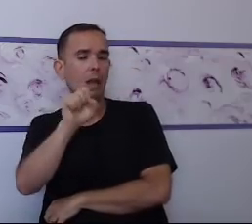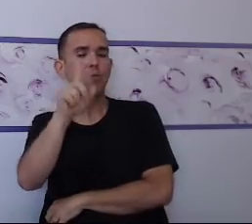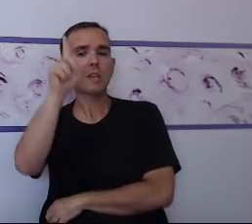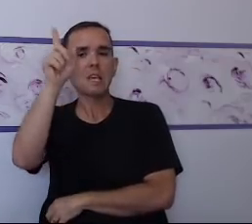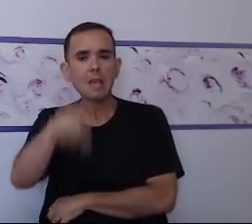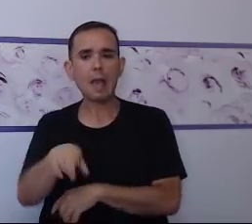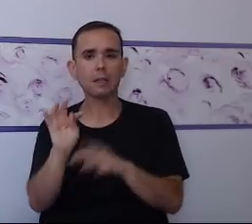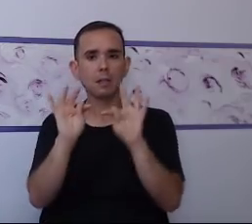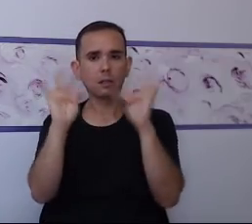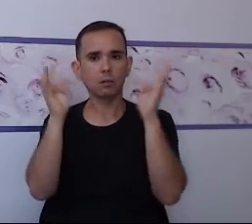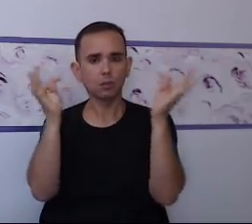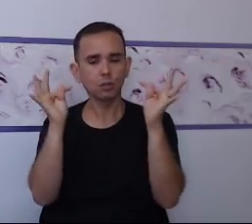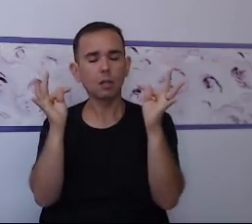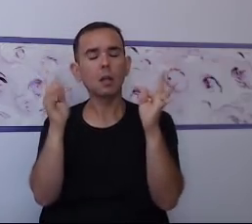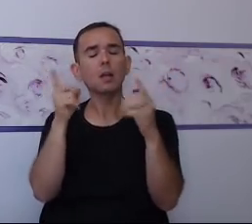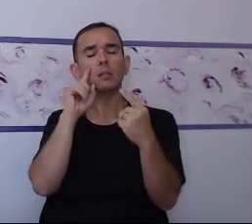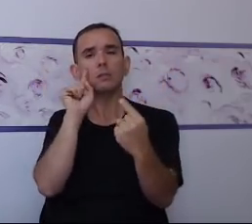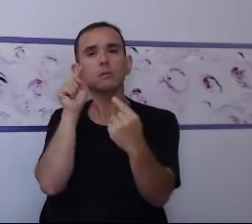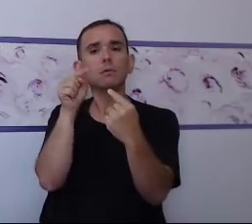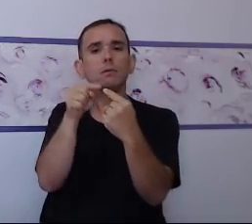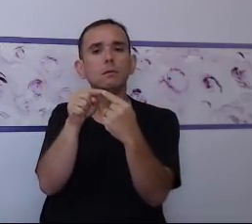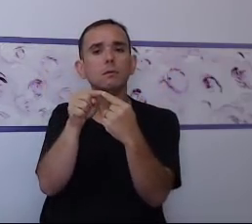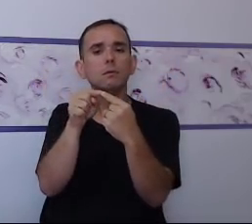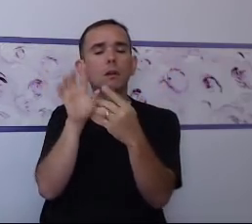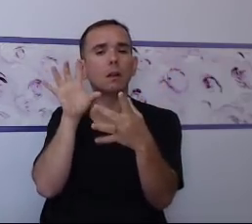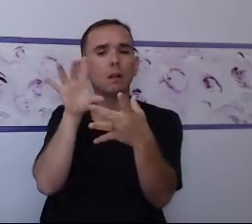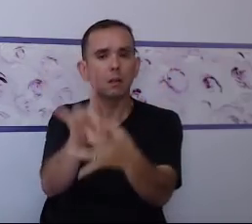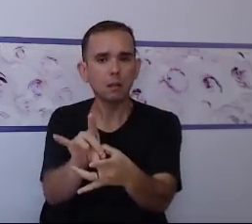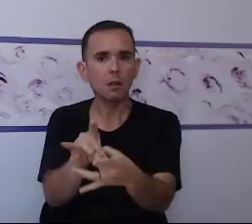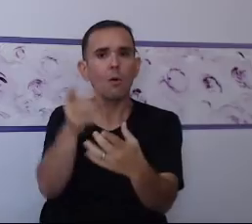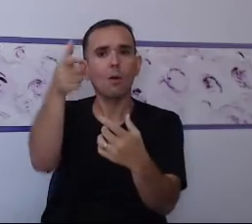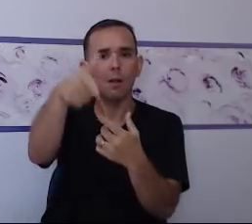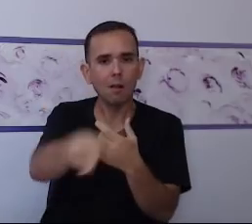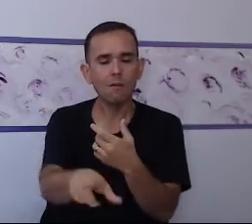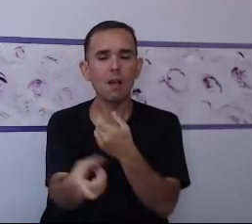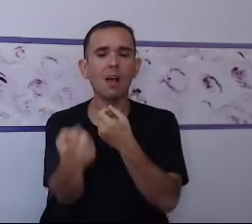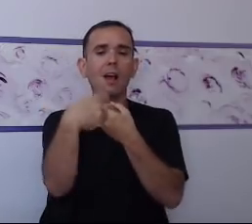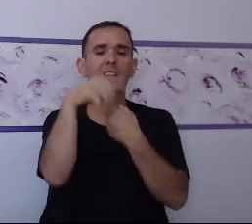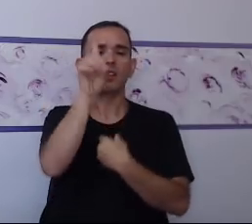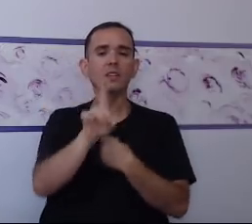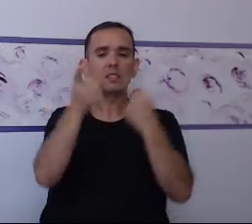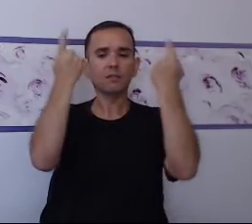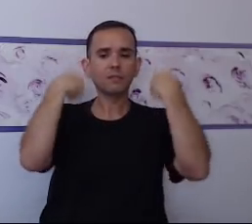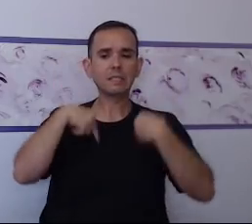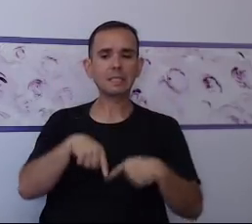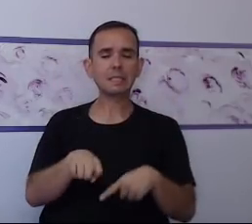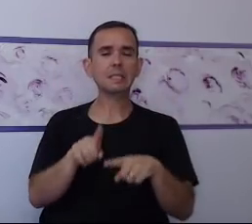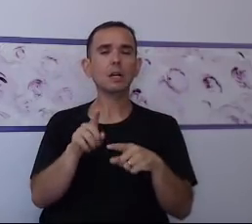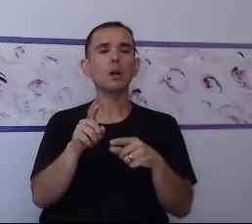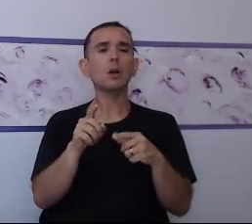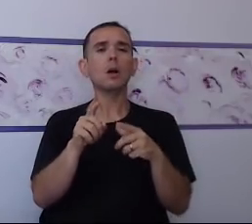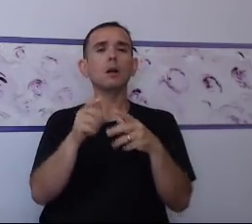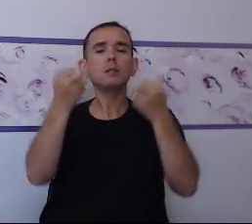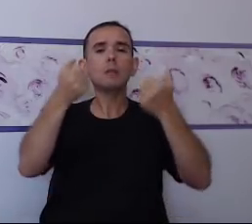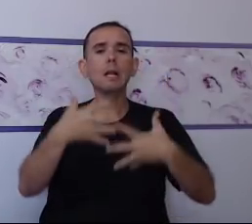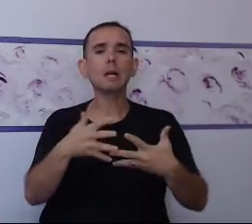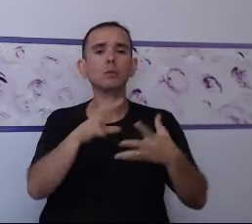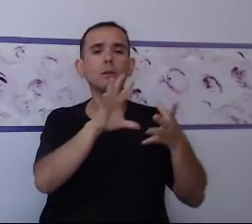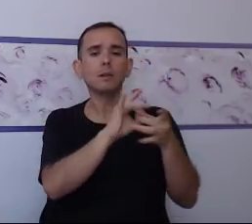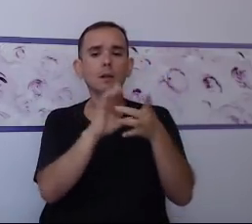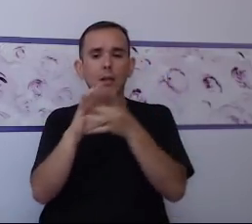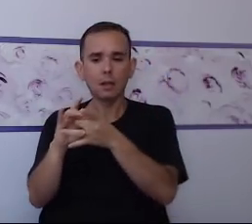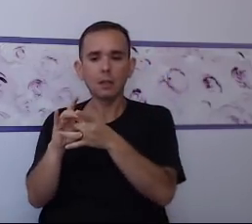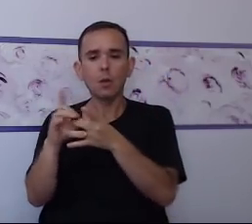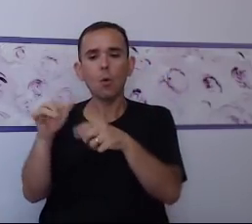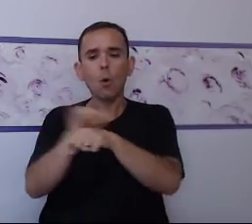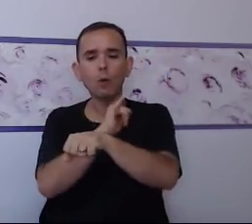é a tecnologia e a gente retoma novamente a deficiência física com as alterações, casando com os recursos